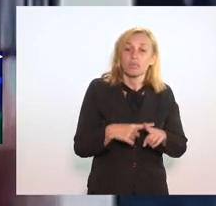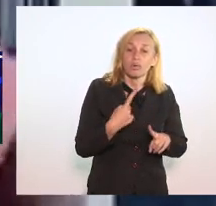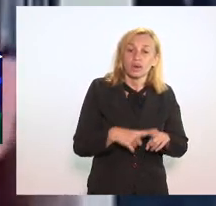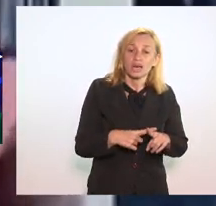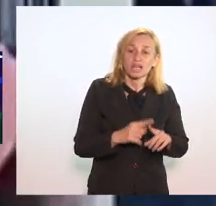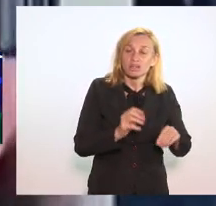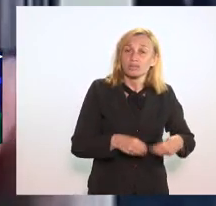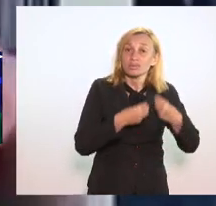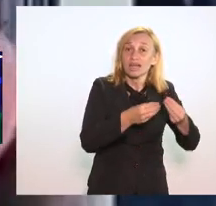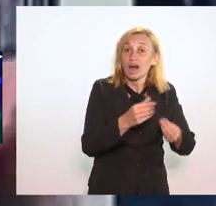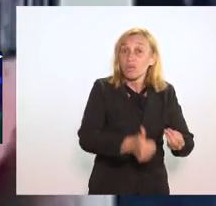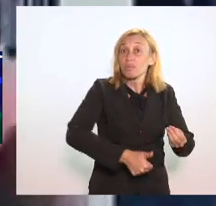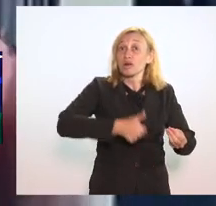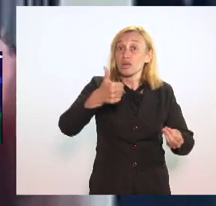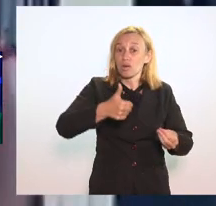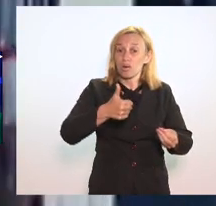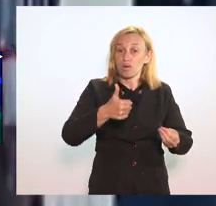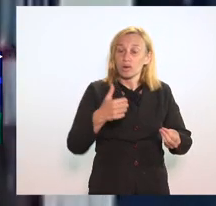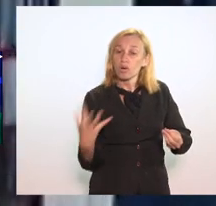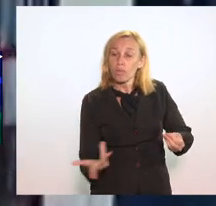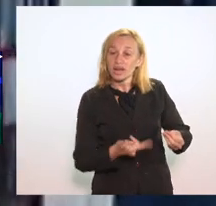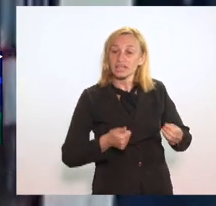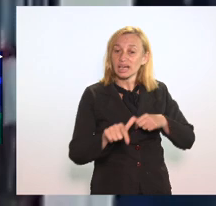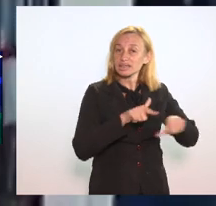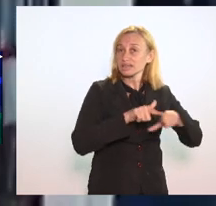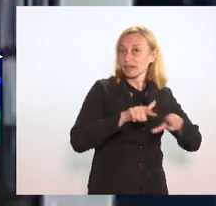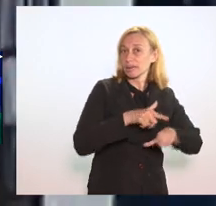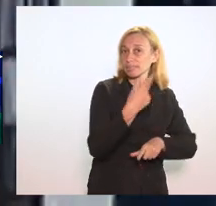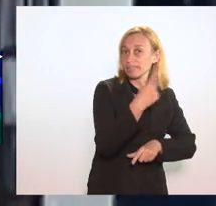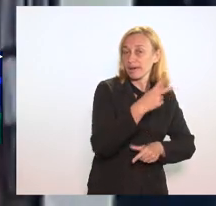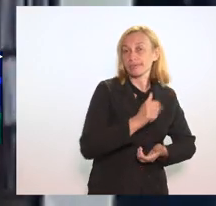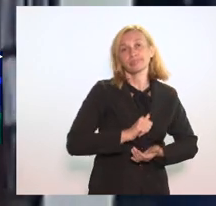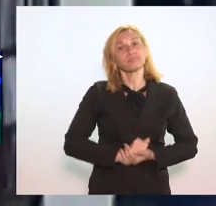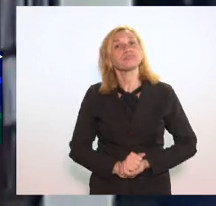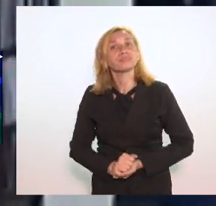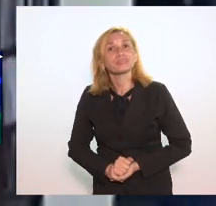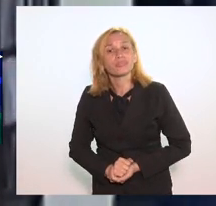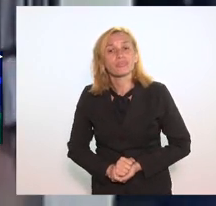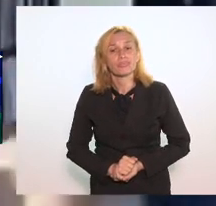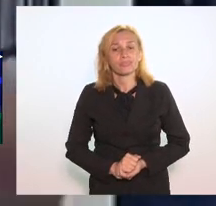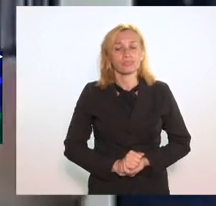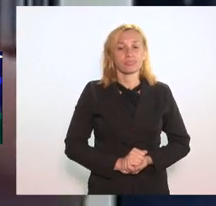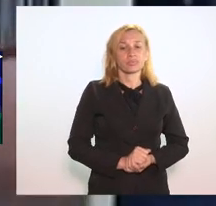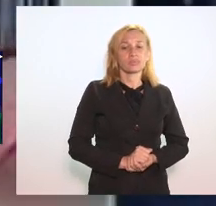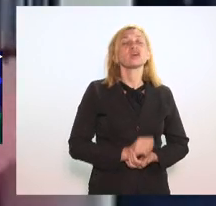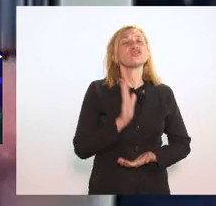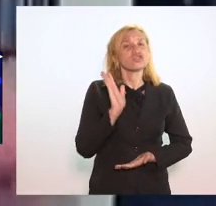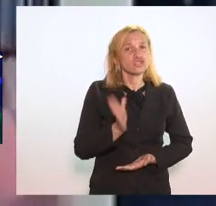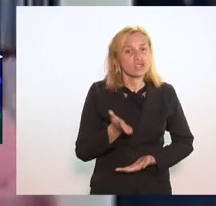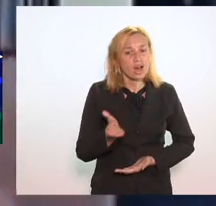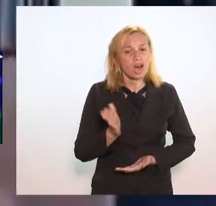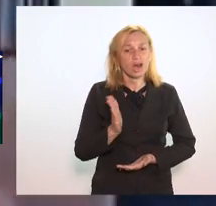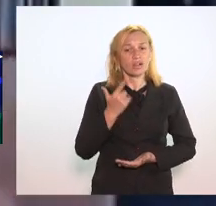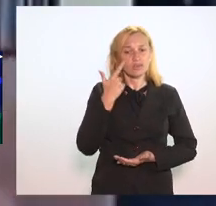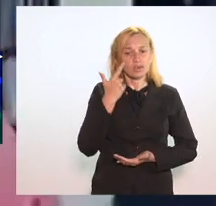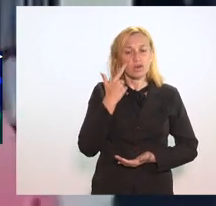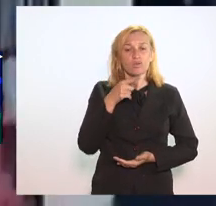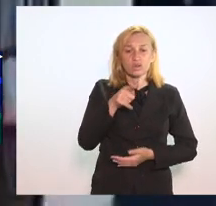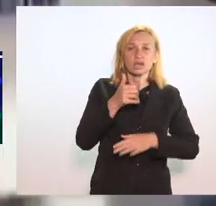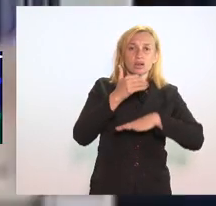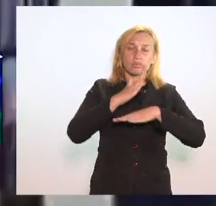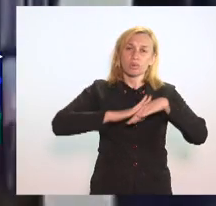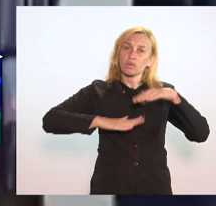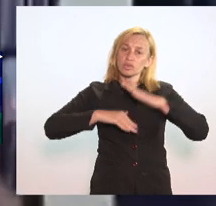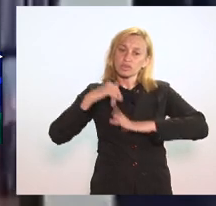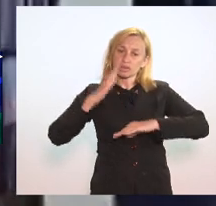dadas condições para exercer o trabalho foi a eficiência da melhor maneira possível o que você como profissional